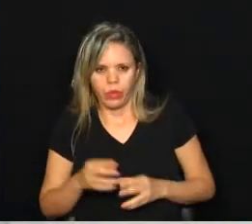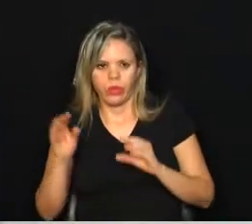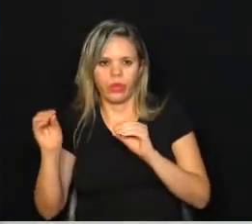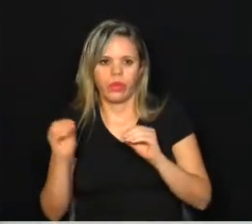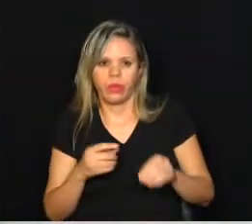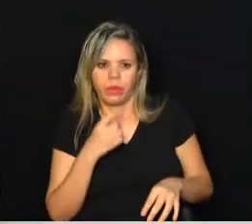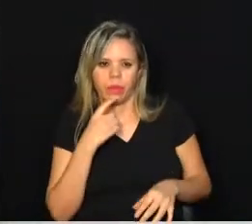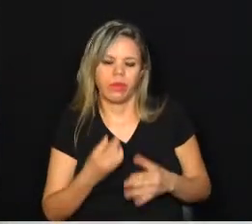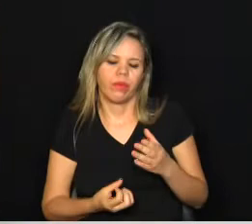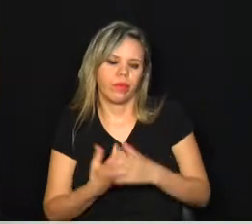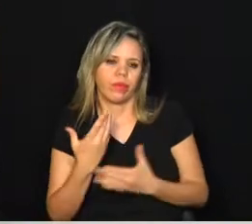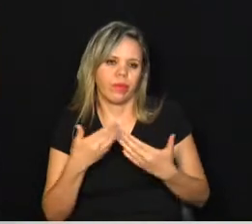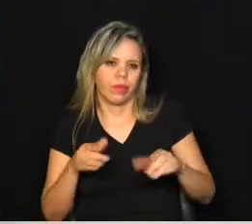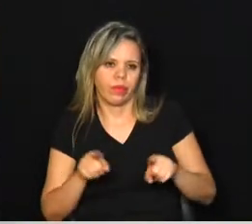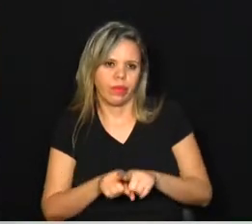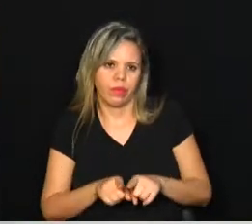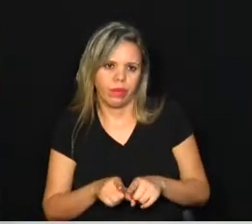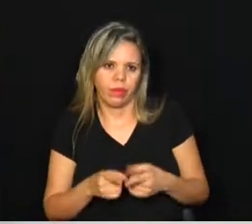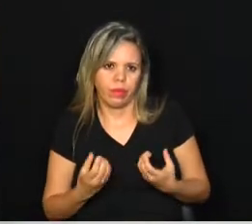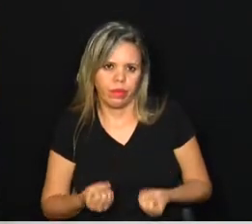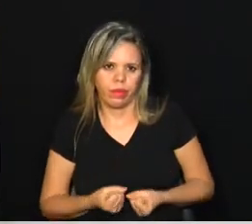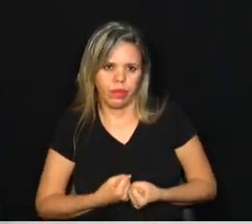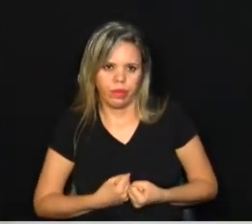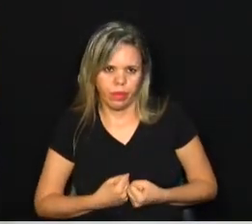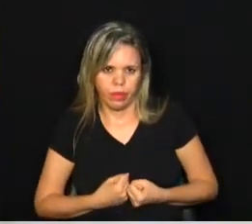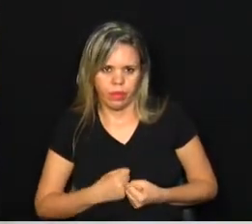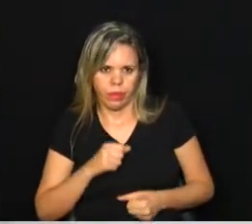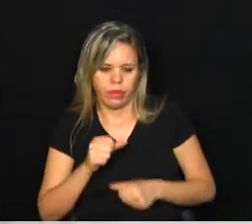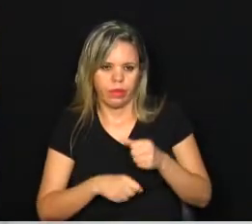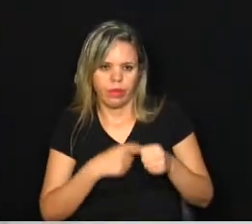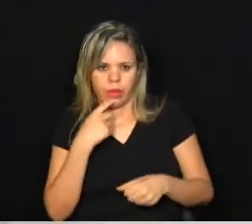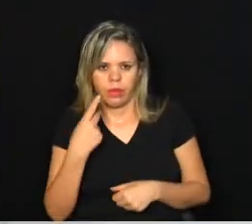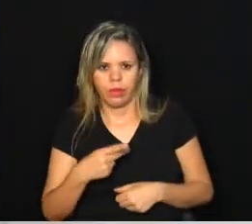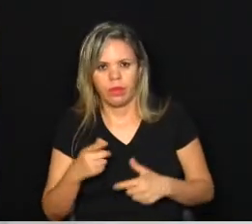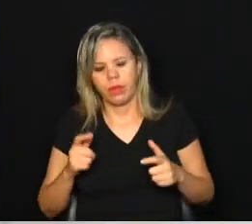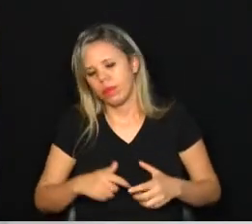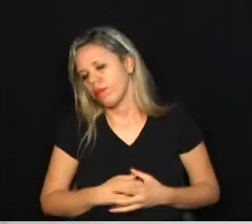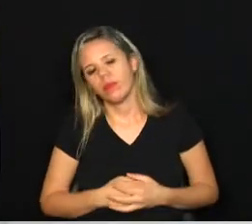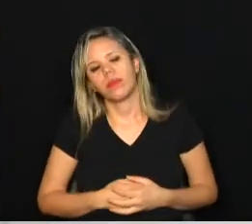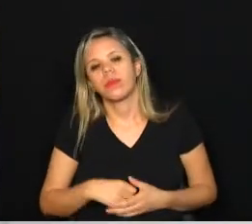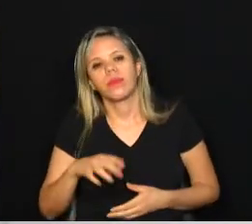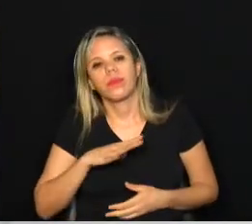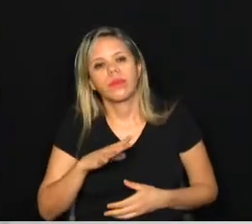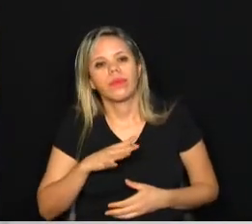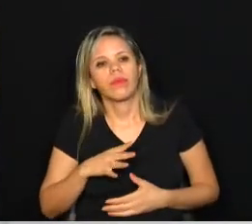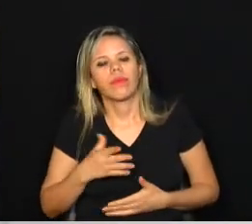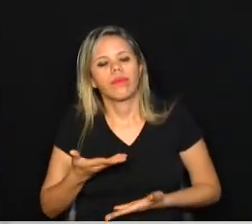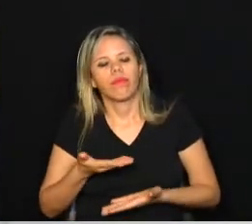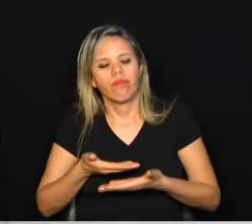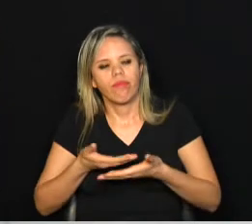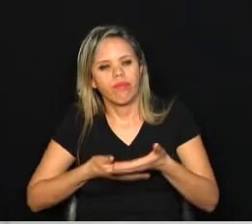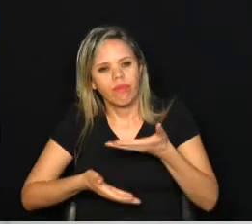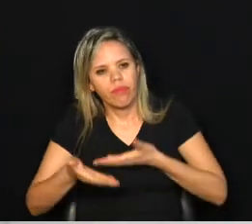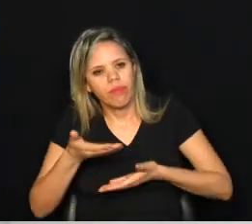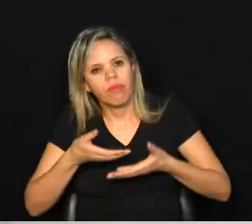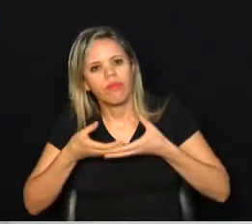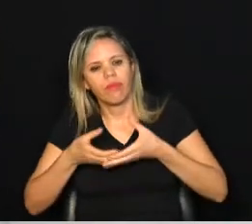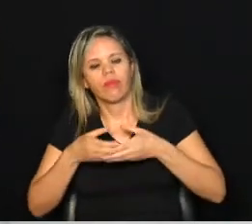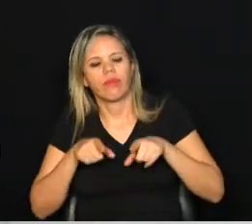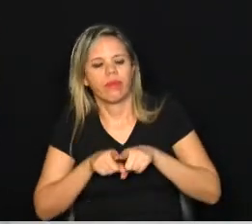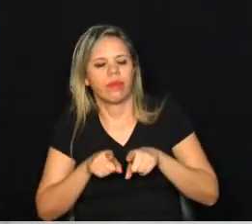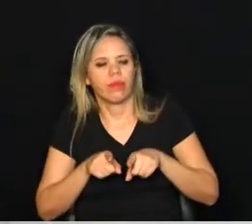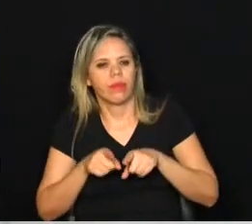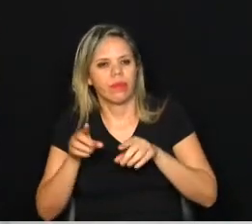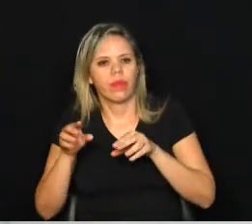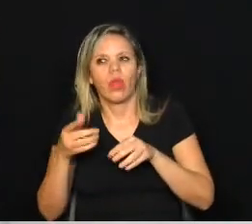foi justamente tornar Campinas uma cidade mais amigável, né? Mais amigável para